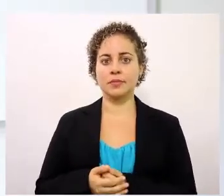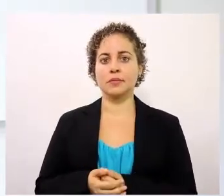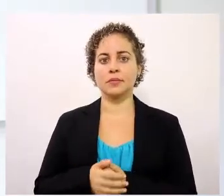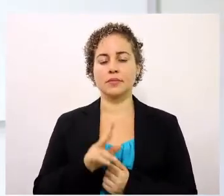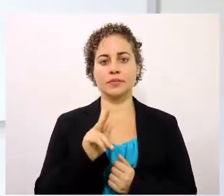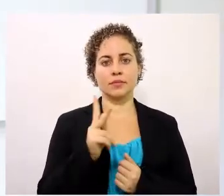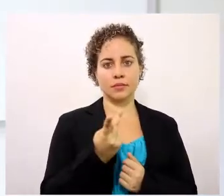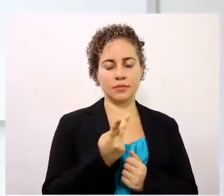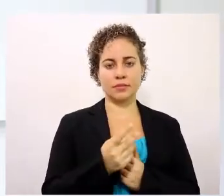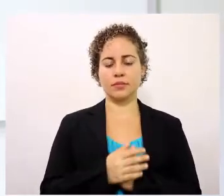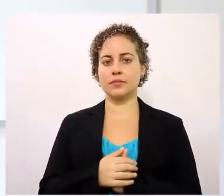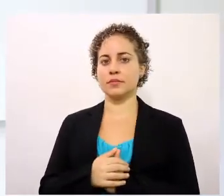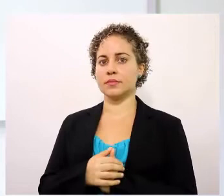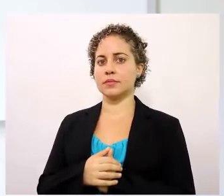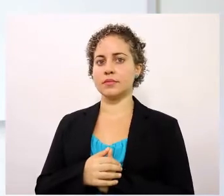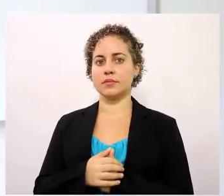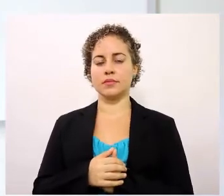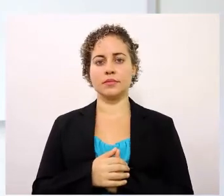H,